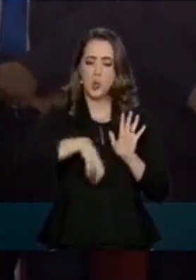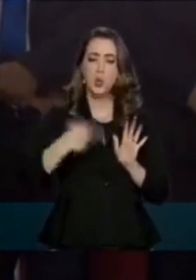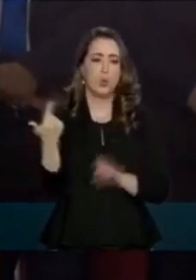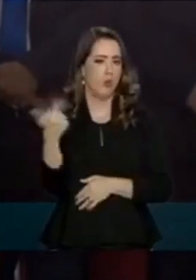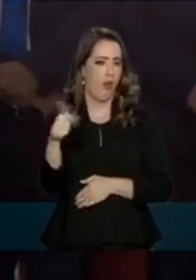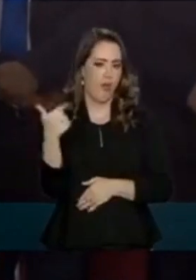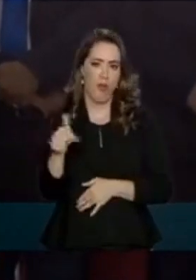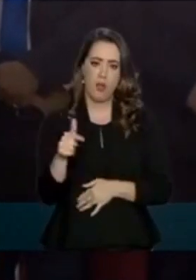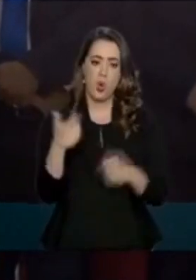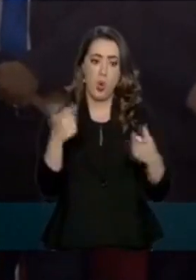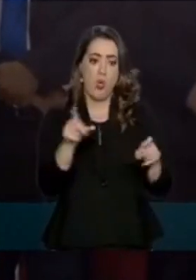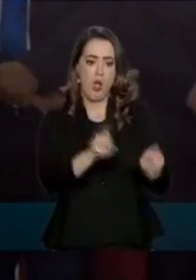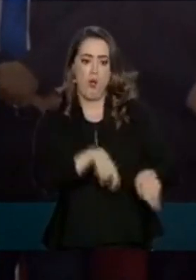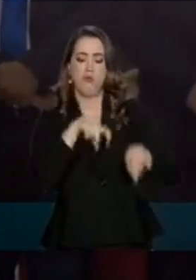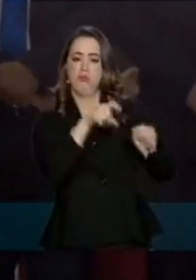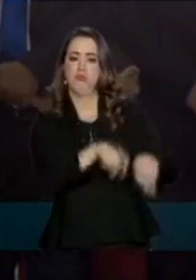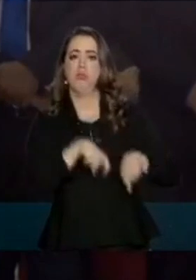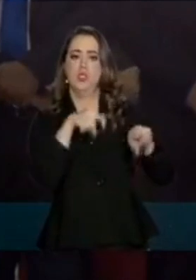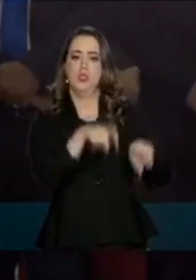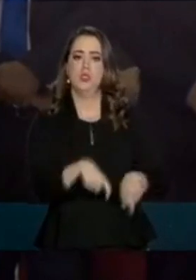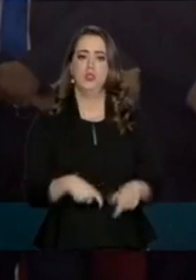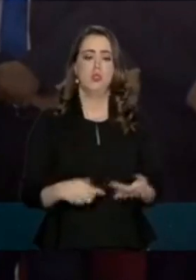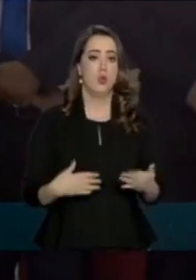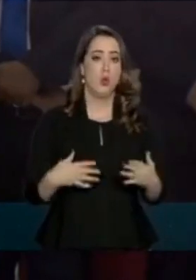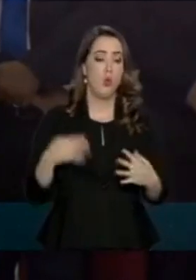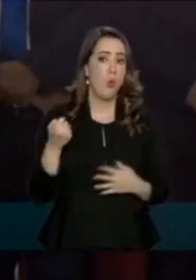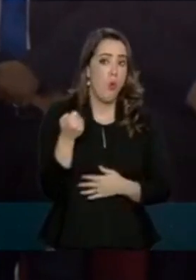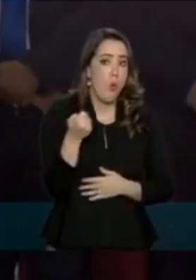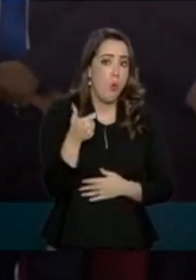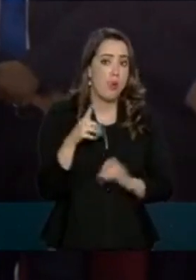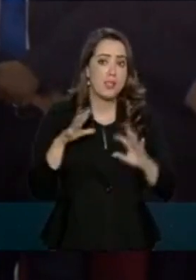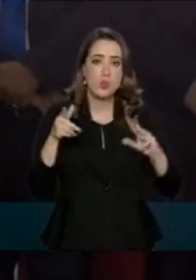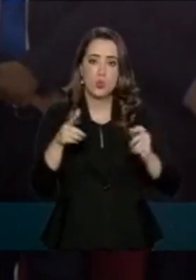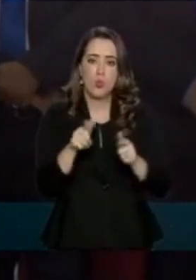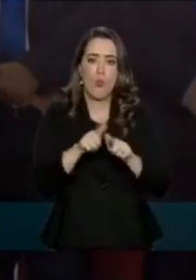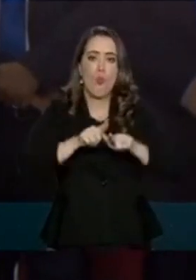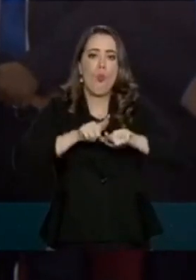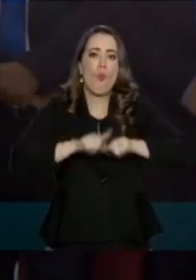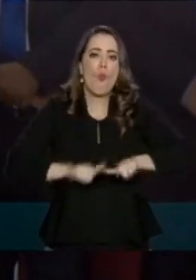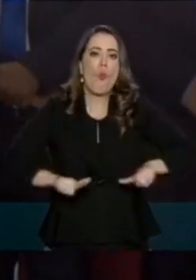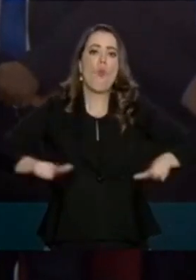de áreas agricultáveis, praticamente é um grande deserto.